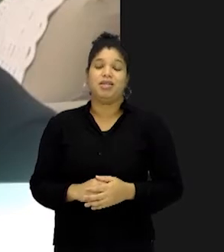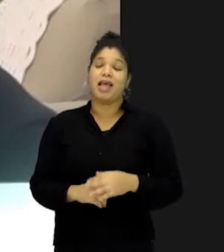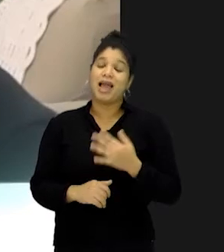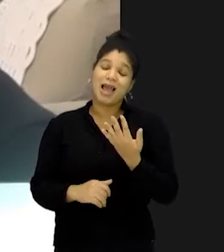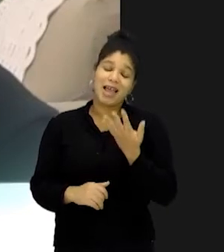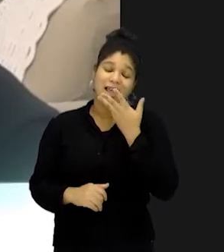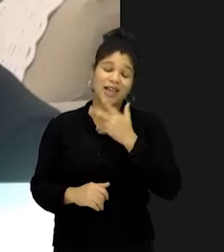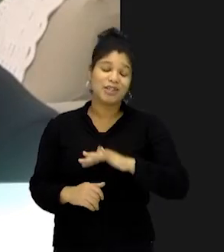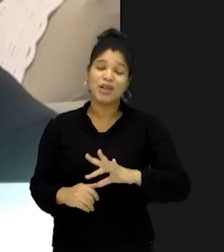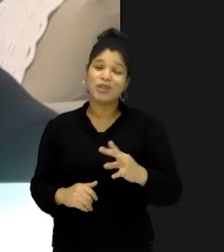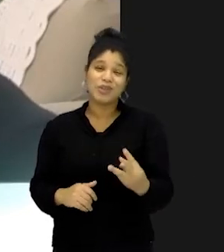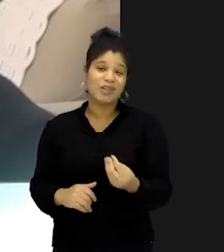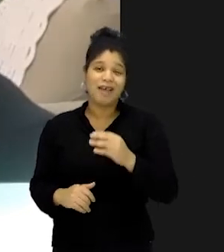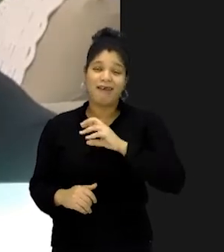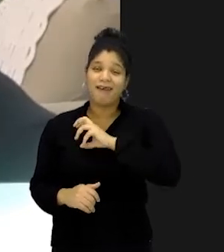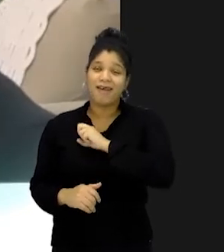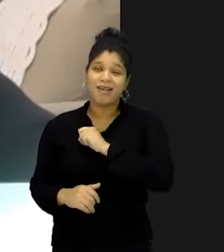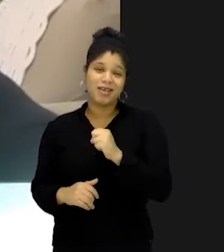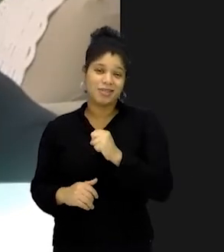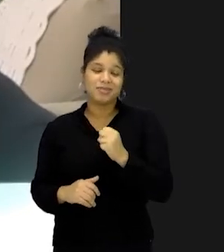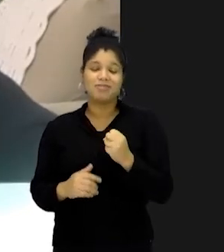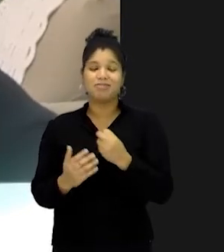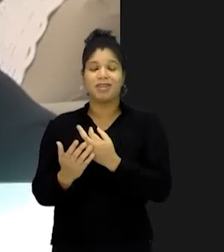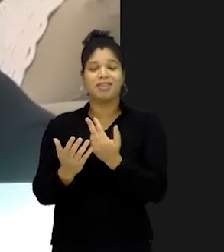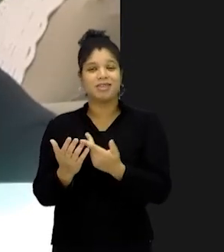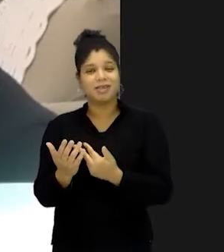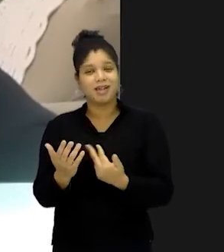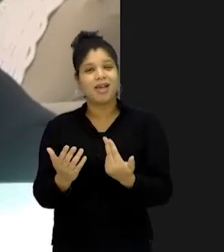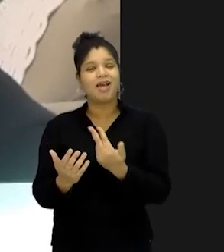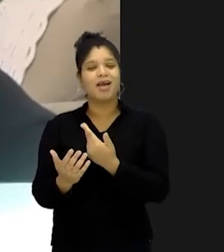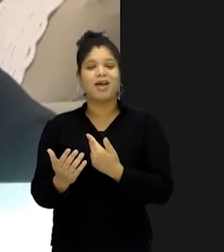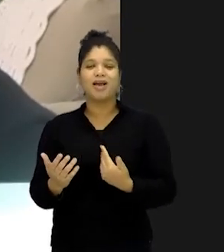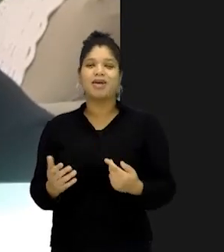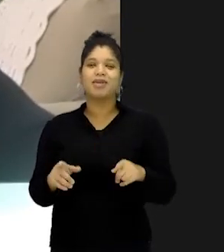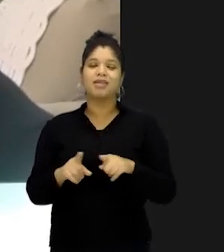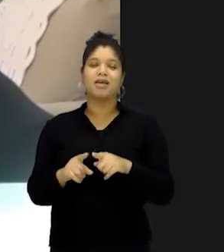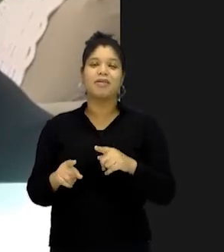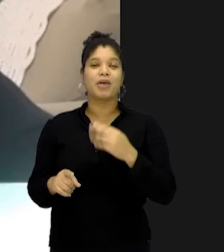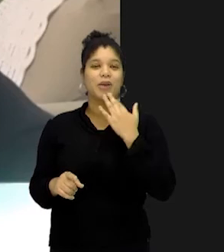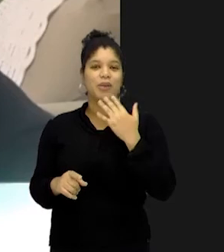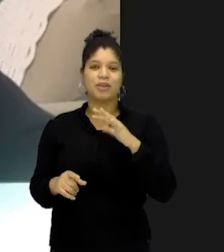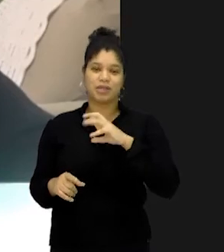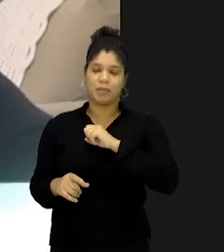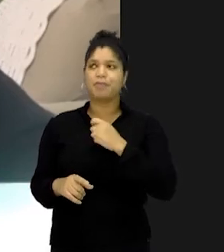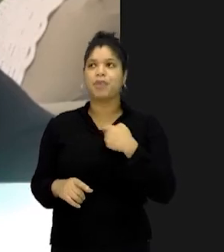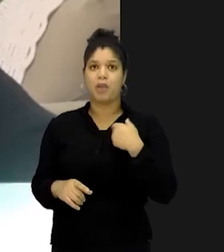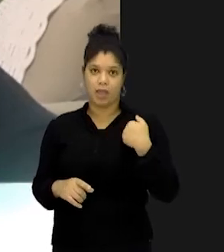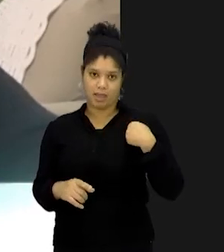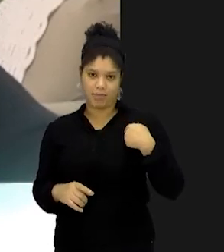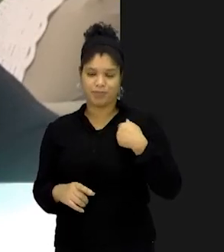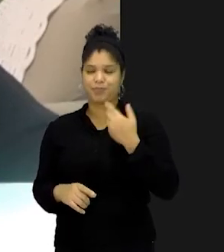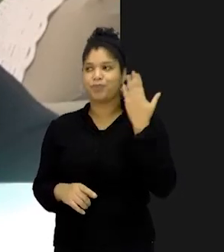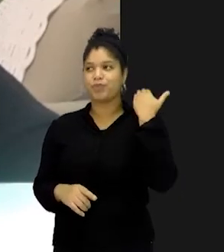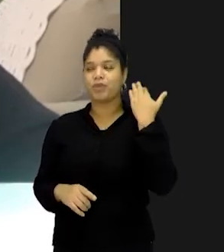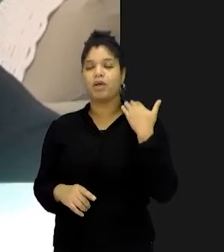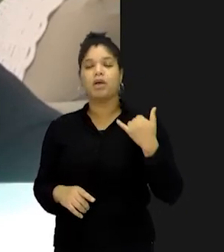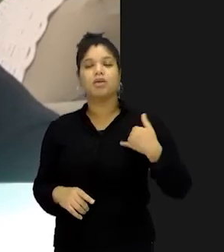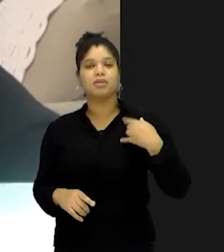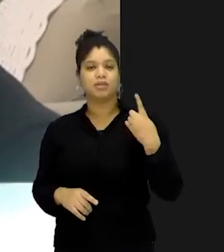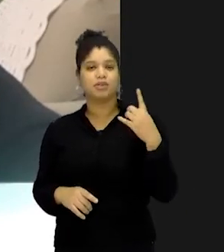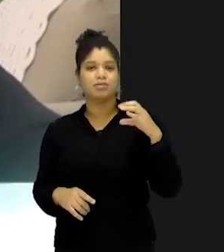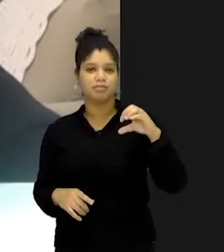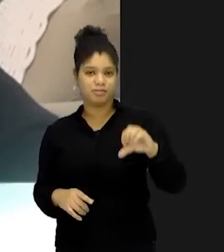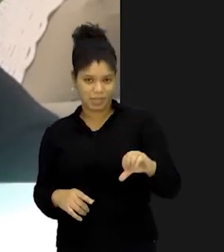de desenhar, toda criança gosta de cores e é normal. Aí cheguei aos 9 anos,